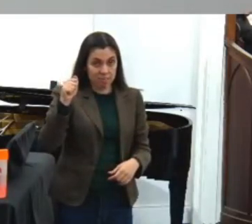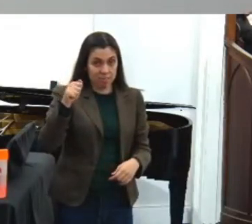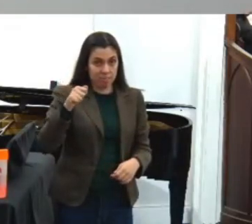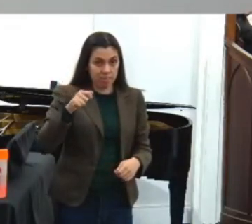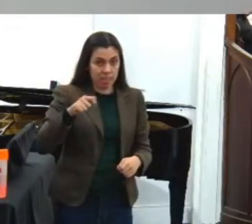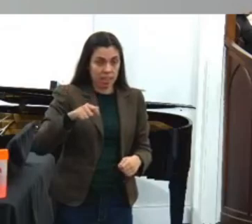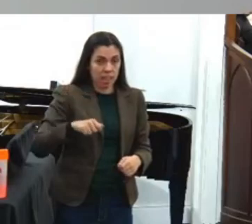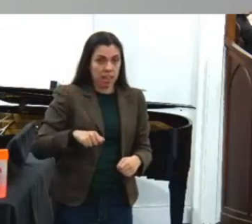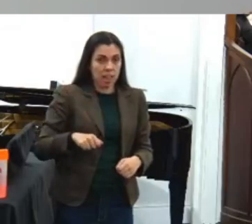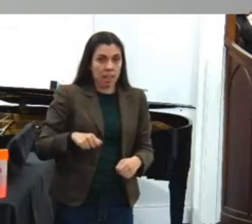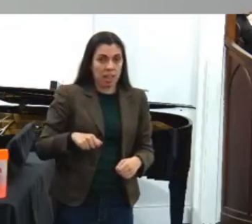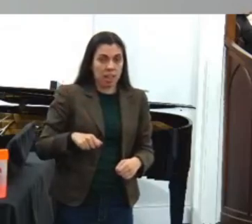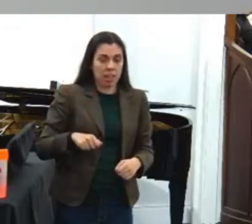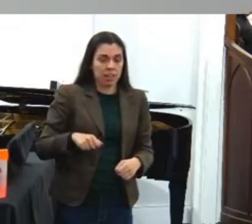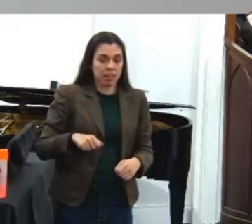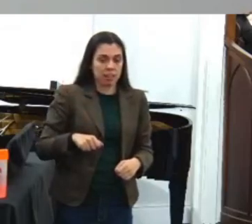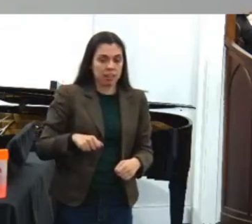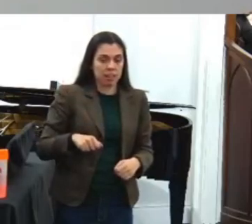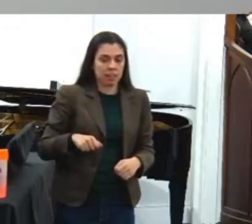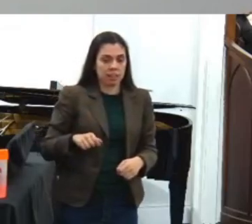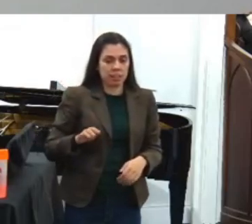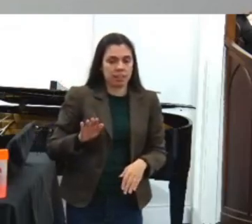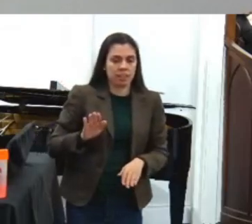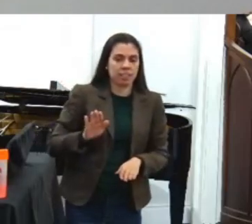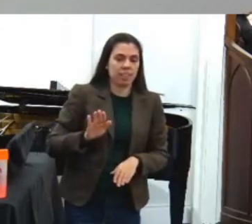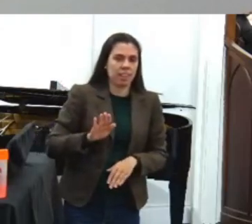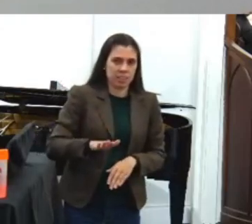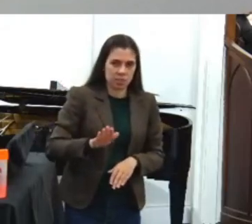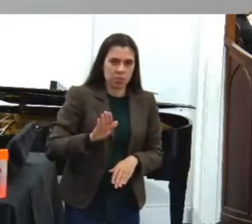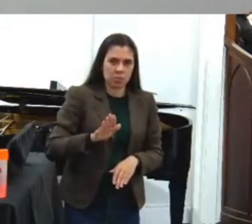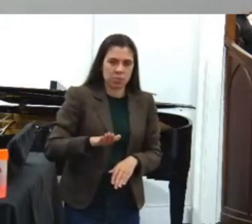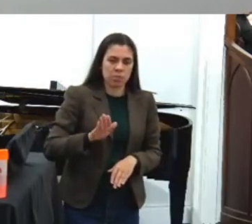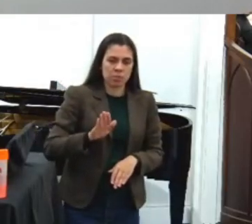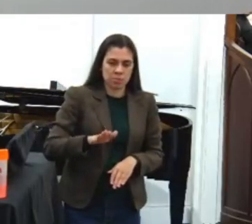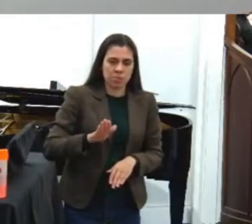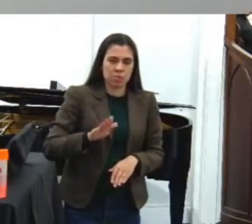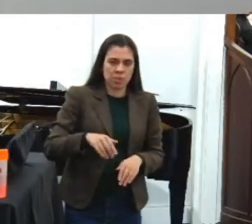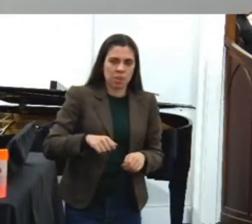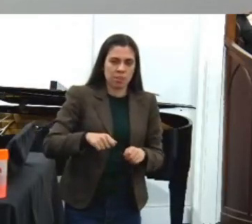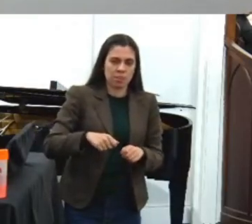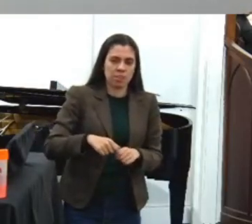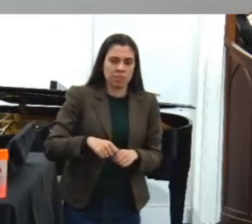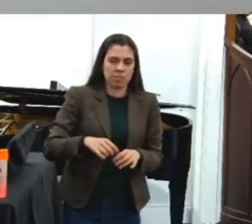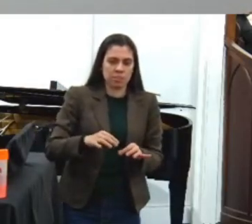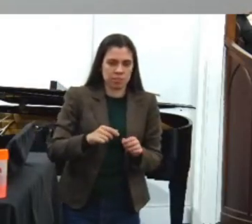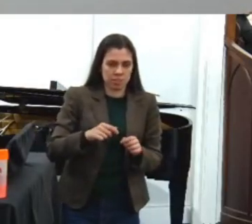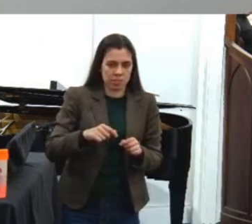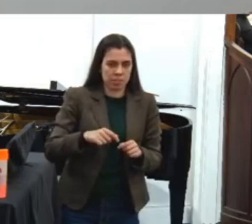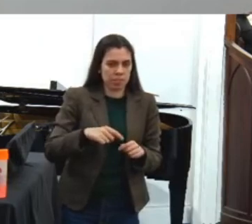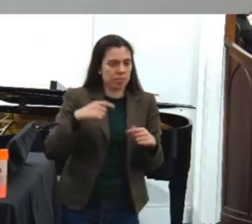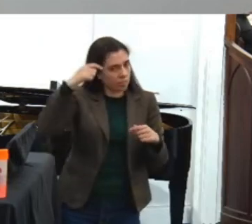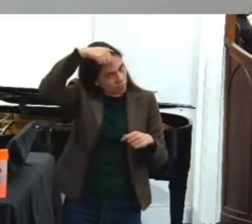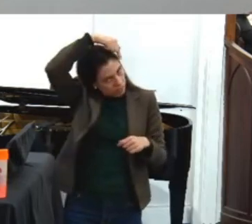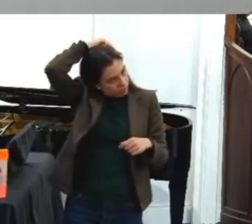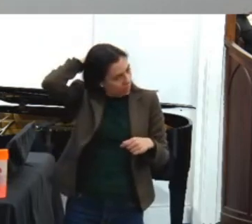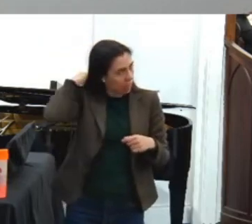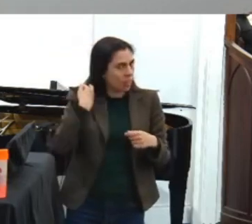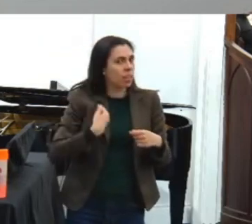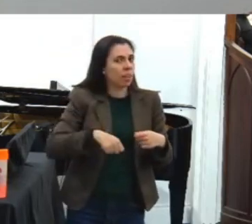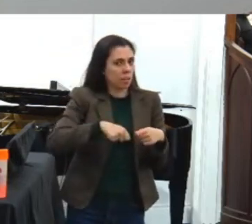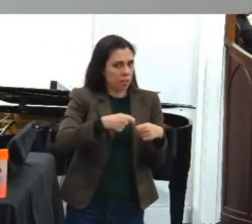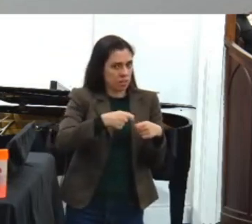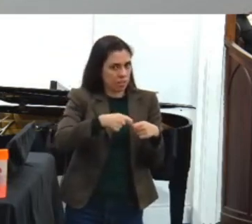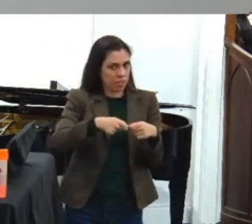Laodiceia a colocou numa posição de destaque em termos econômicos e comerciais.